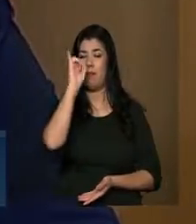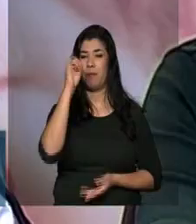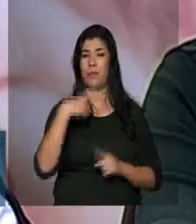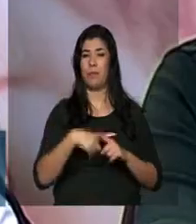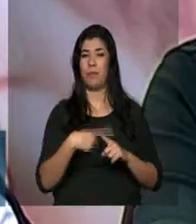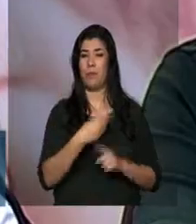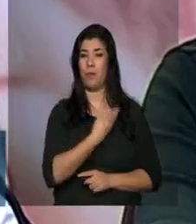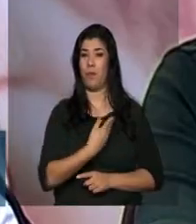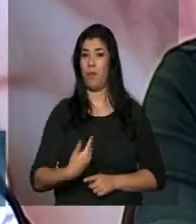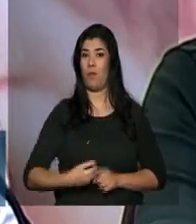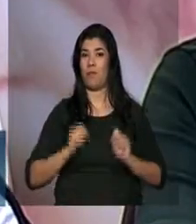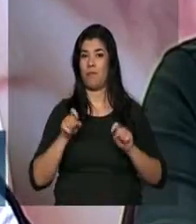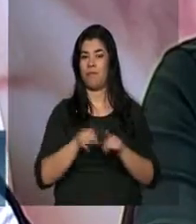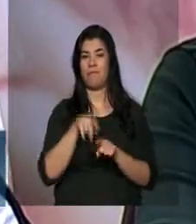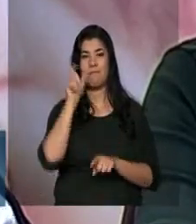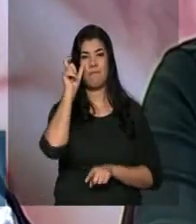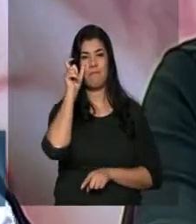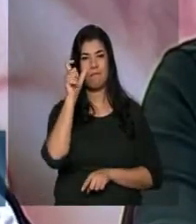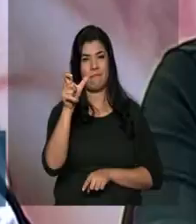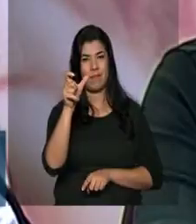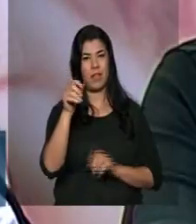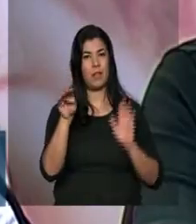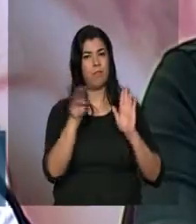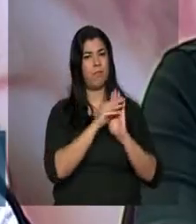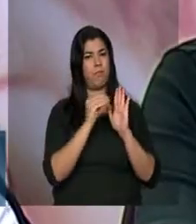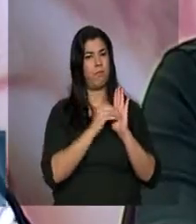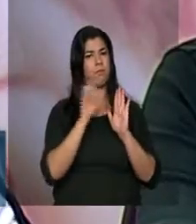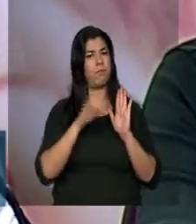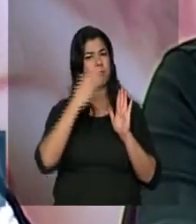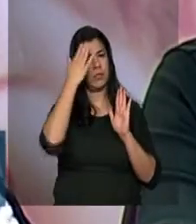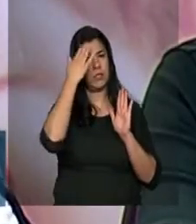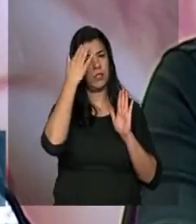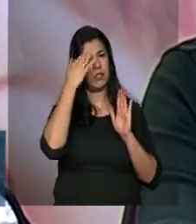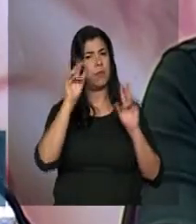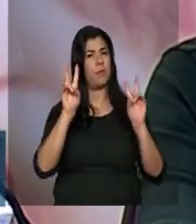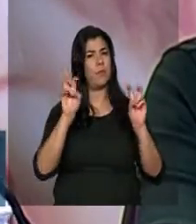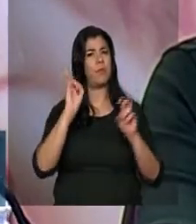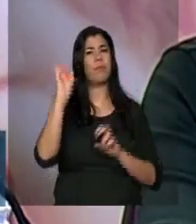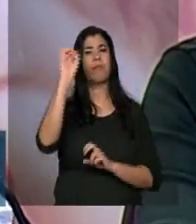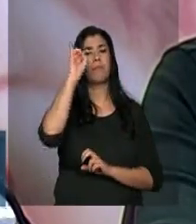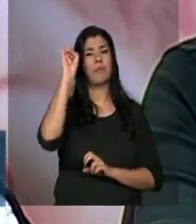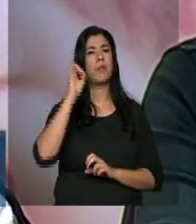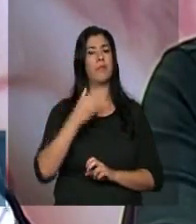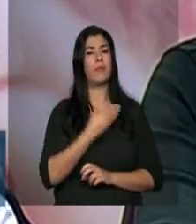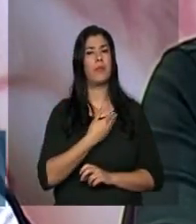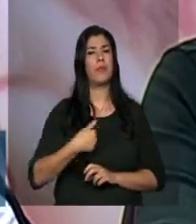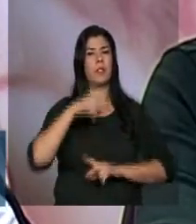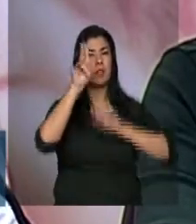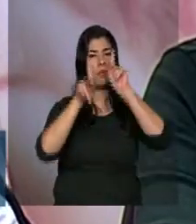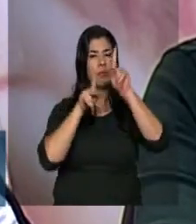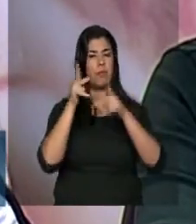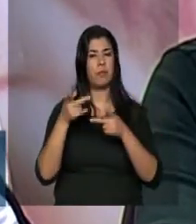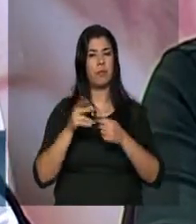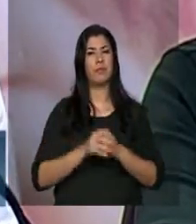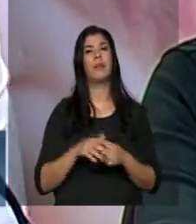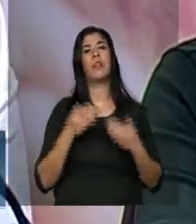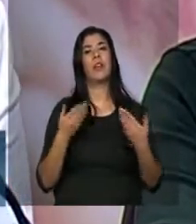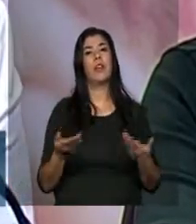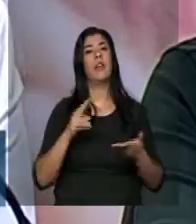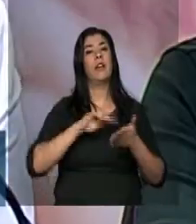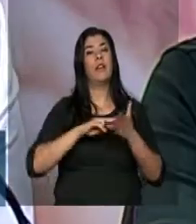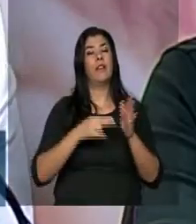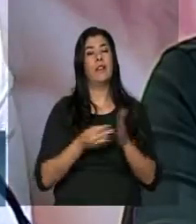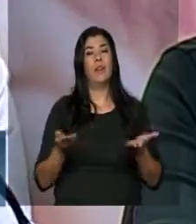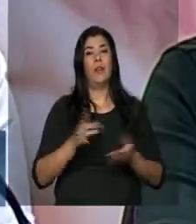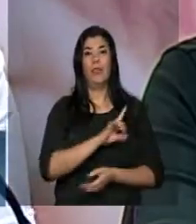e, principalmente, da comunicação, um assunto de relevância pública. Então, esse é o grande significado do dia,